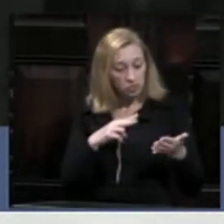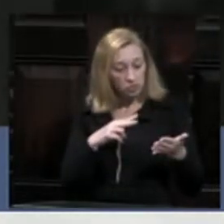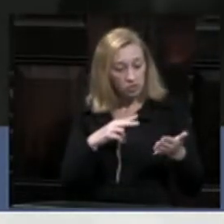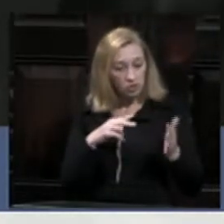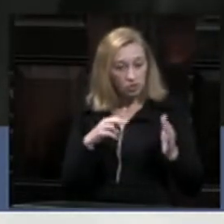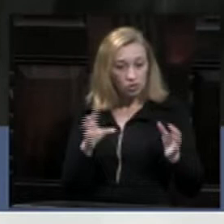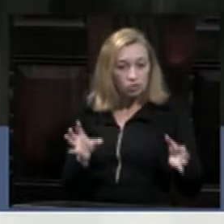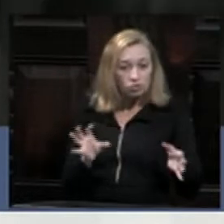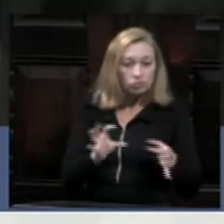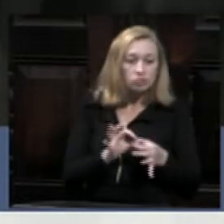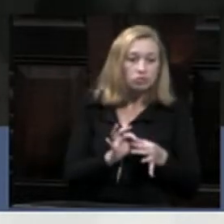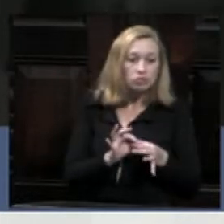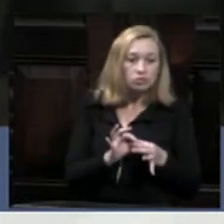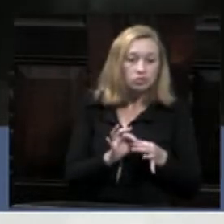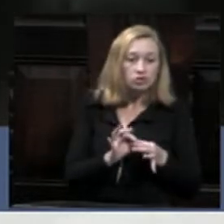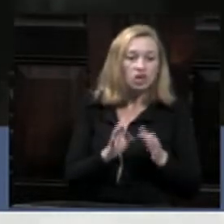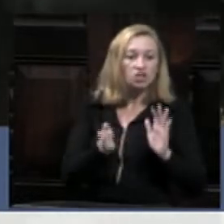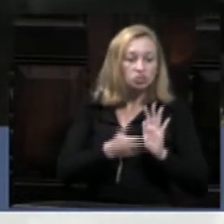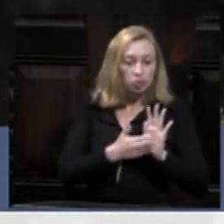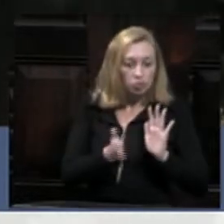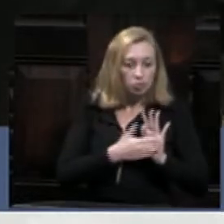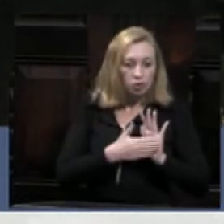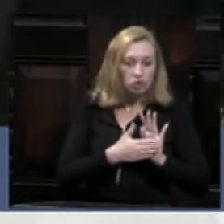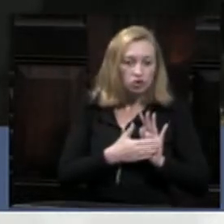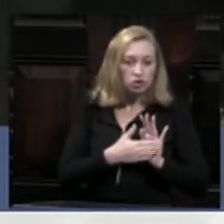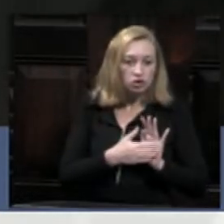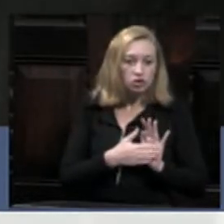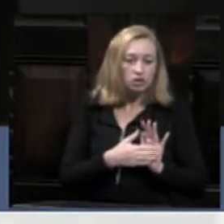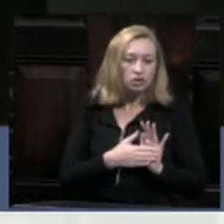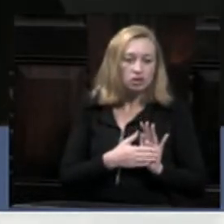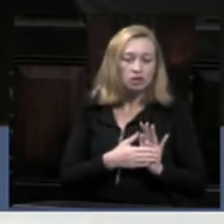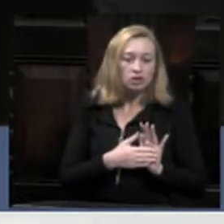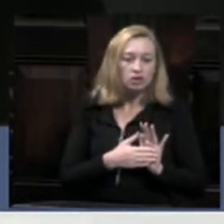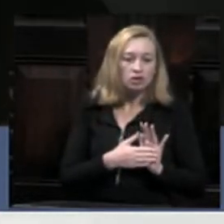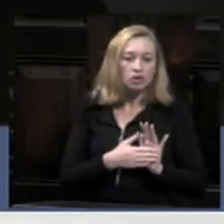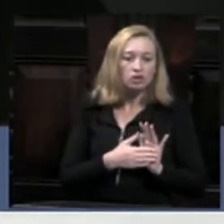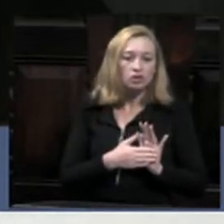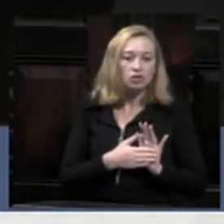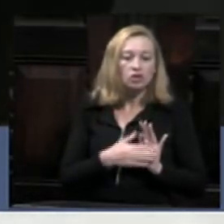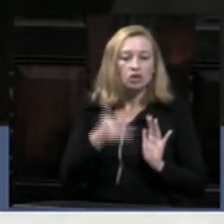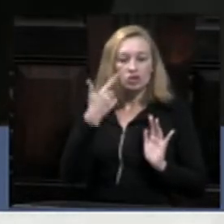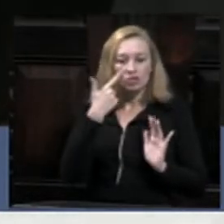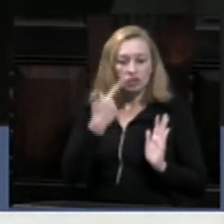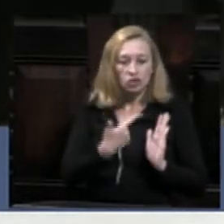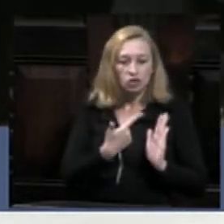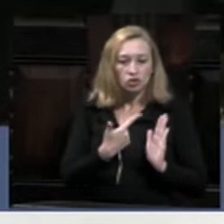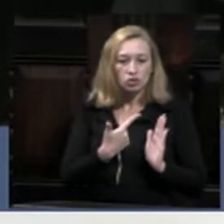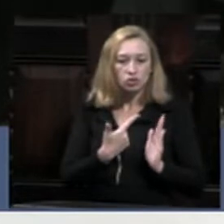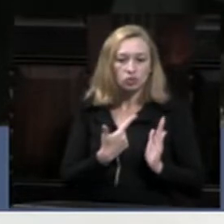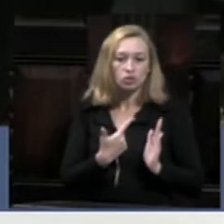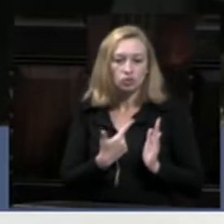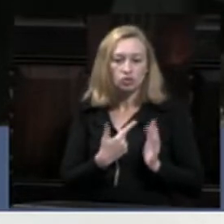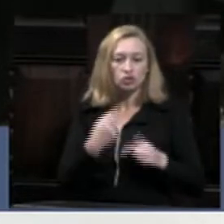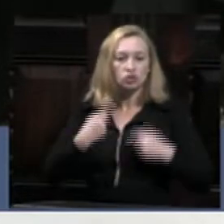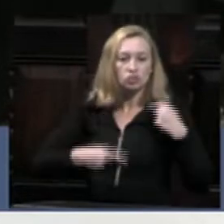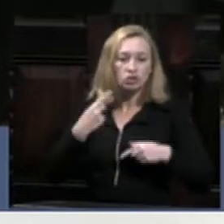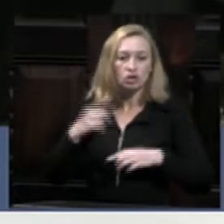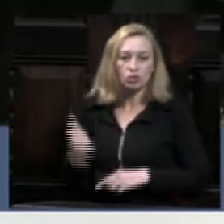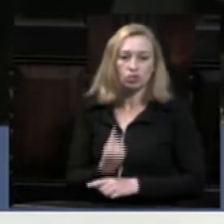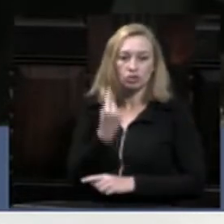concilio as propostas e, tendo em vista que está em discussão